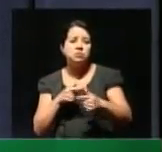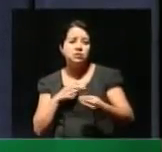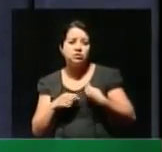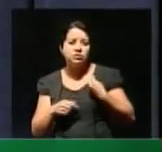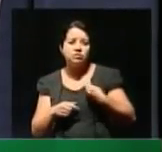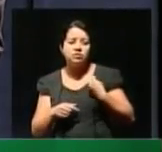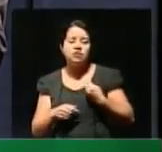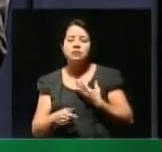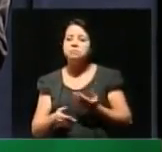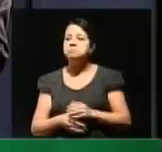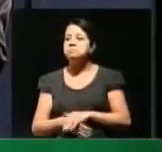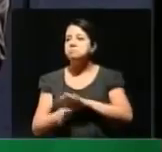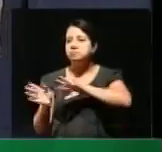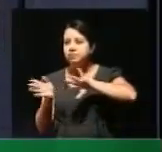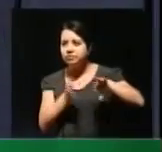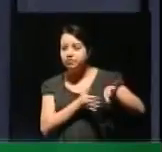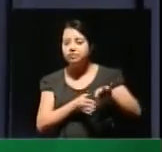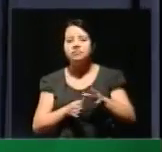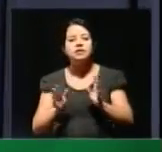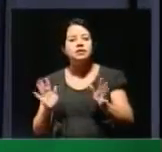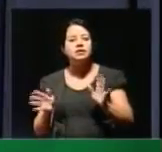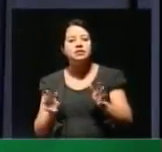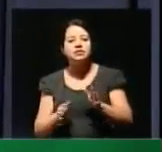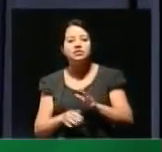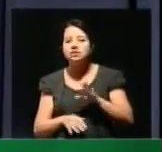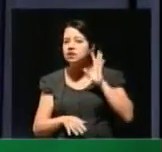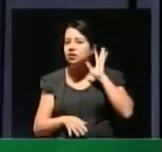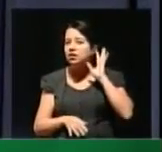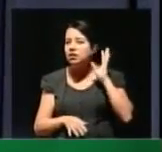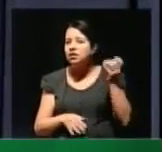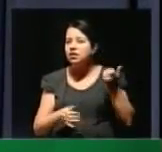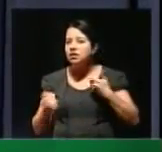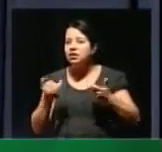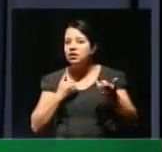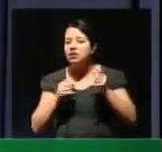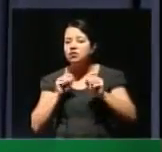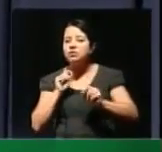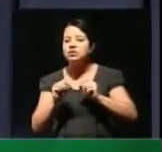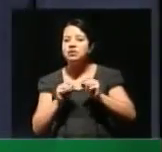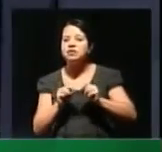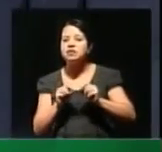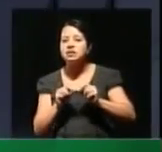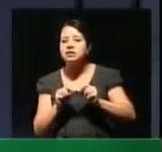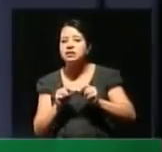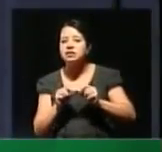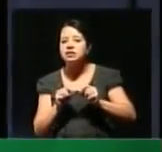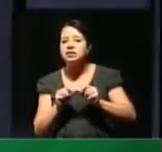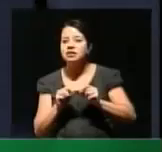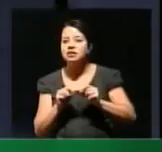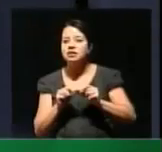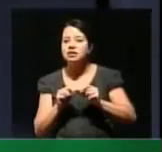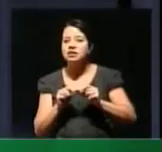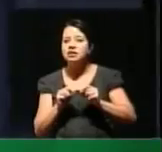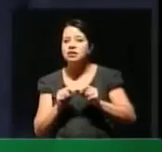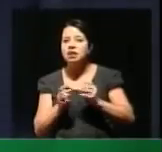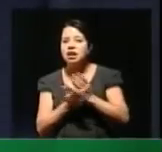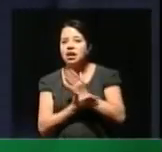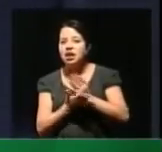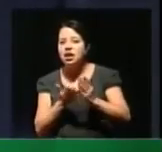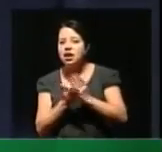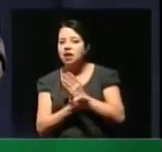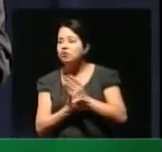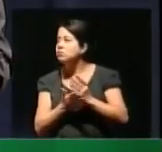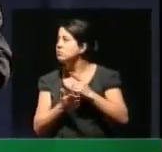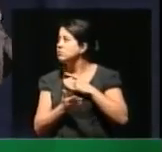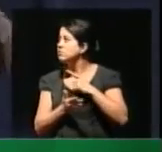E aí, vocês ouviram falar dessa questão, bom, vocês sabem disso, tem muita gente aqui é PhD nisso, que é